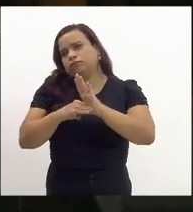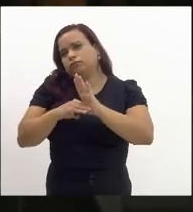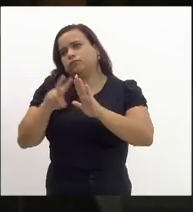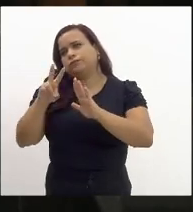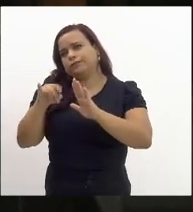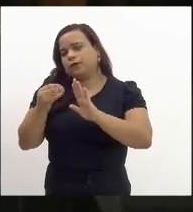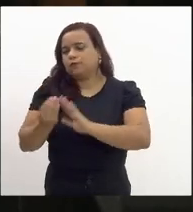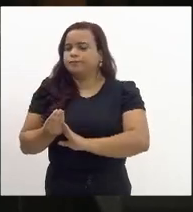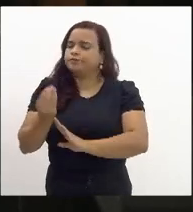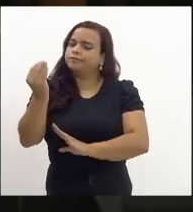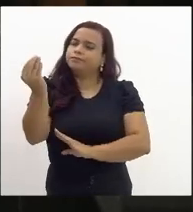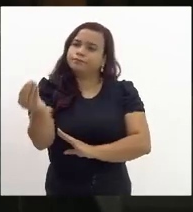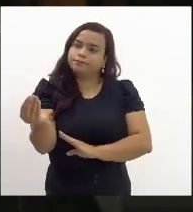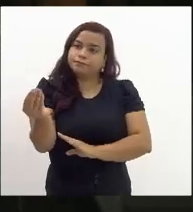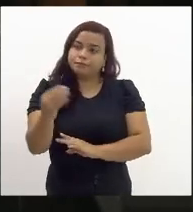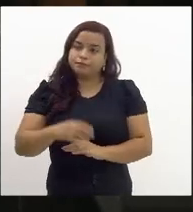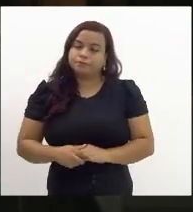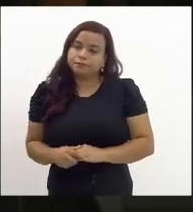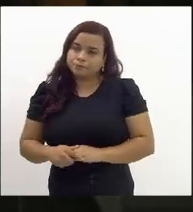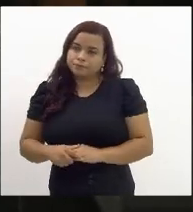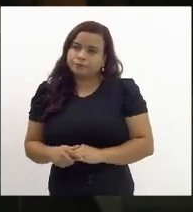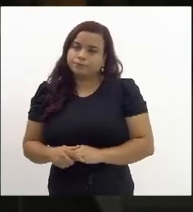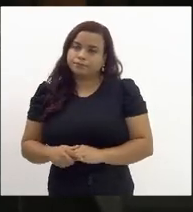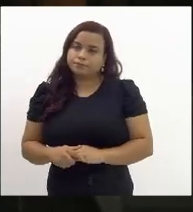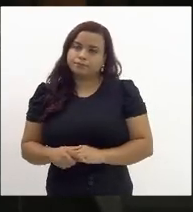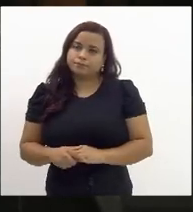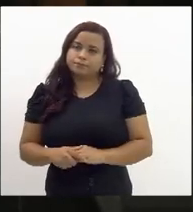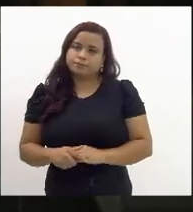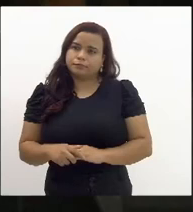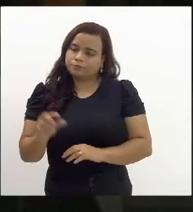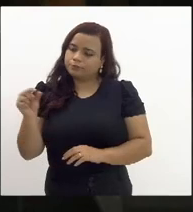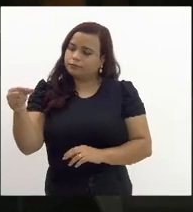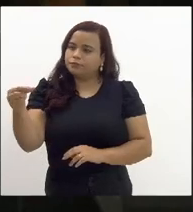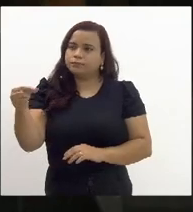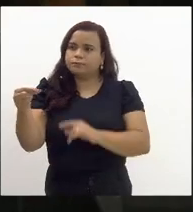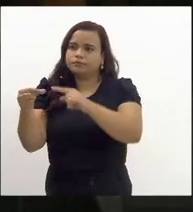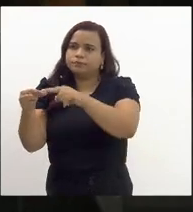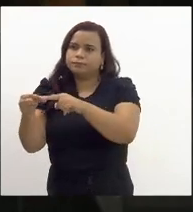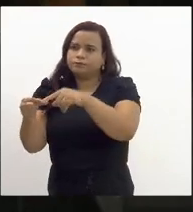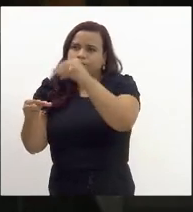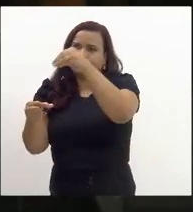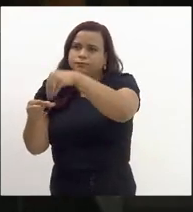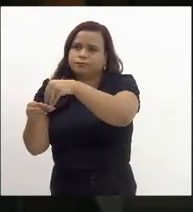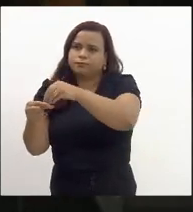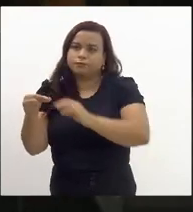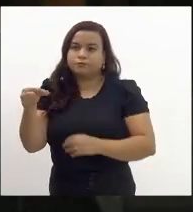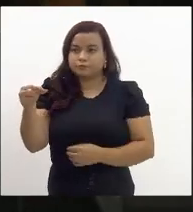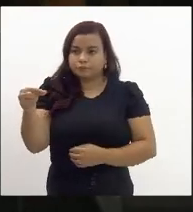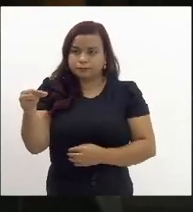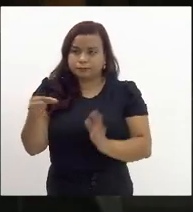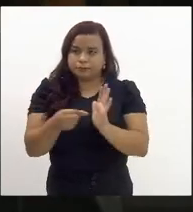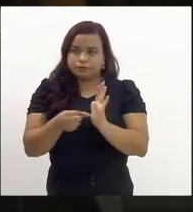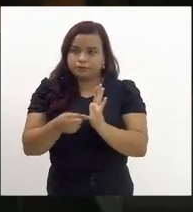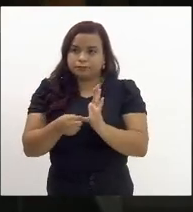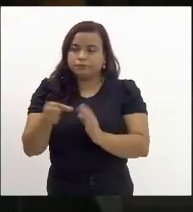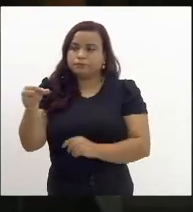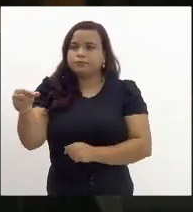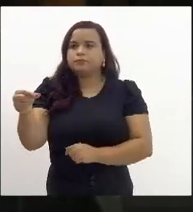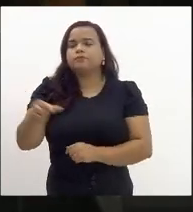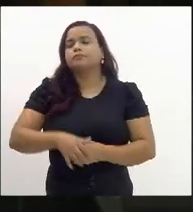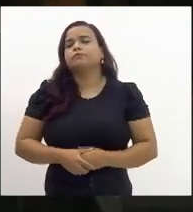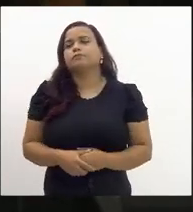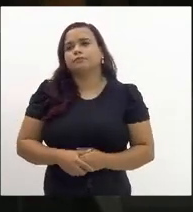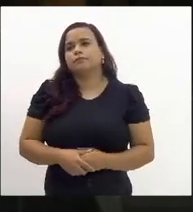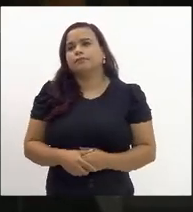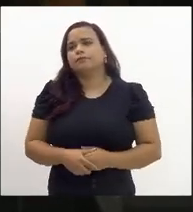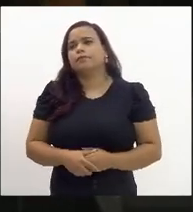sendo entregue em pendrive. O volume é meramente simbólico, porque